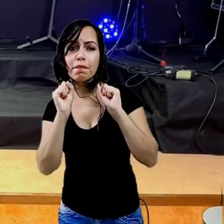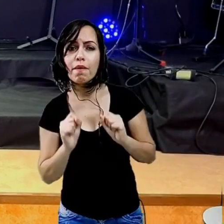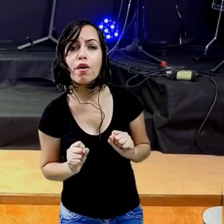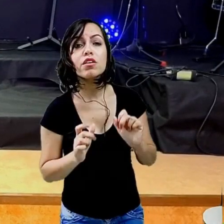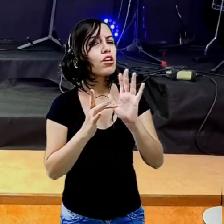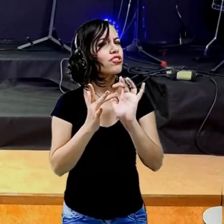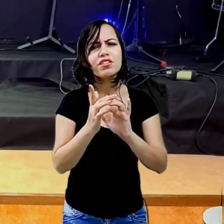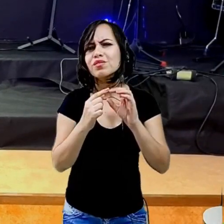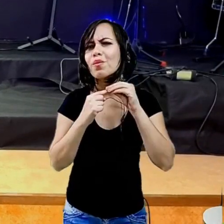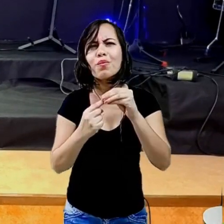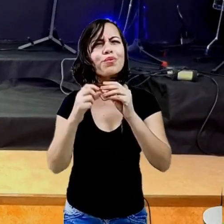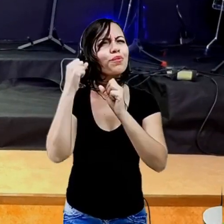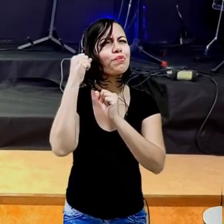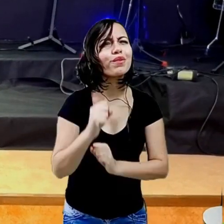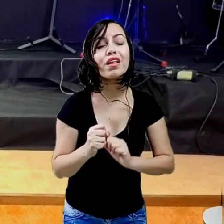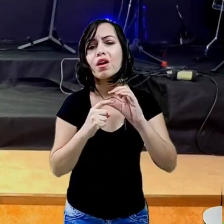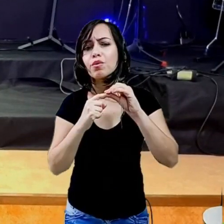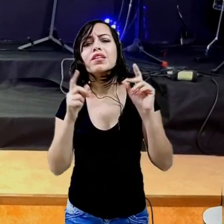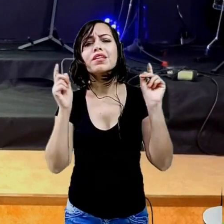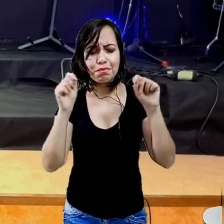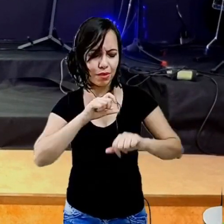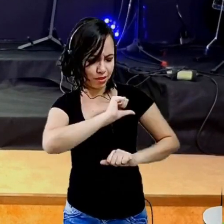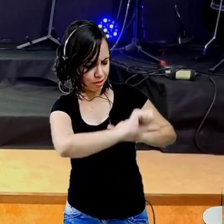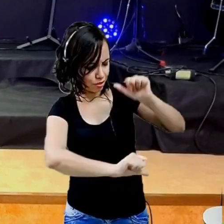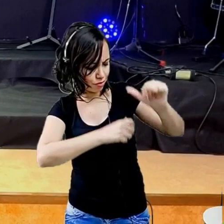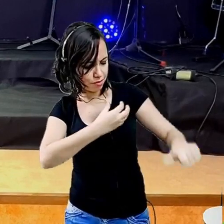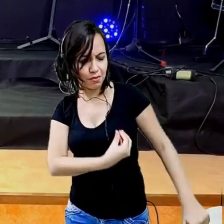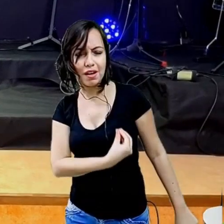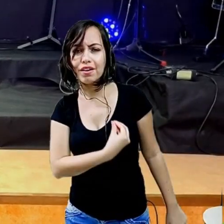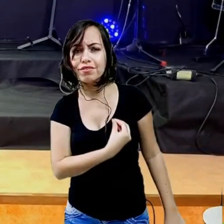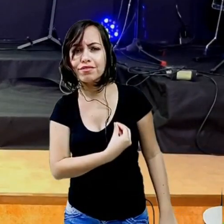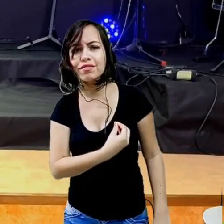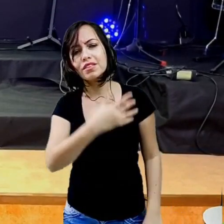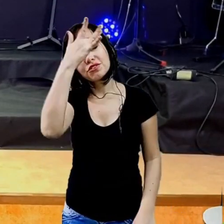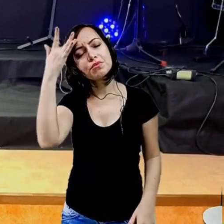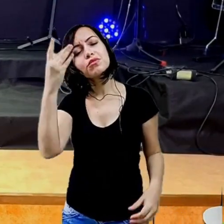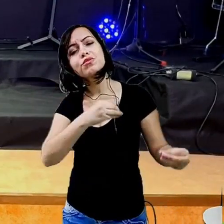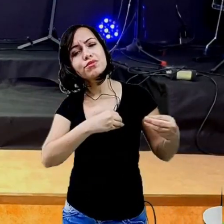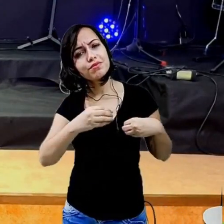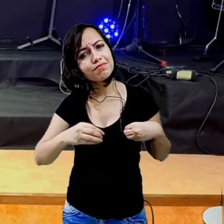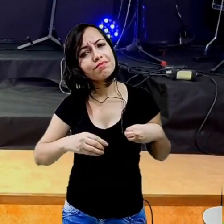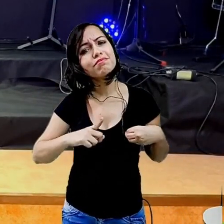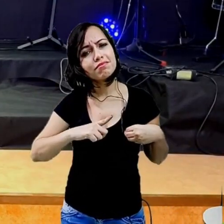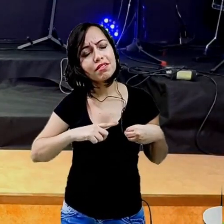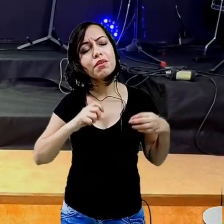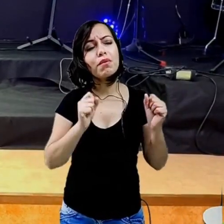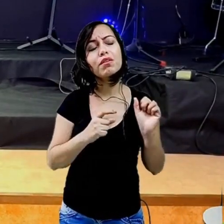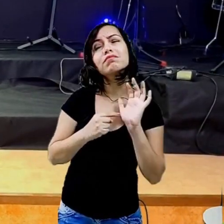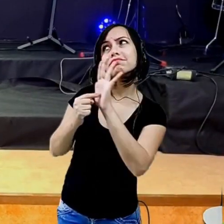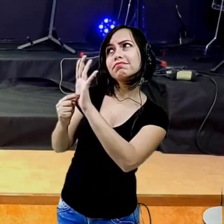o poder único que pode restaurar e transformar a vida de um pecador e apresentá-los a